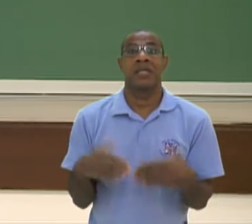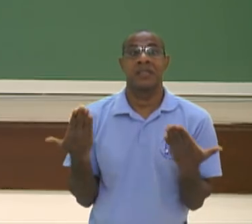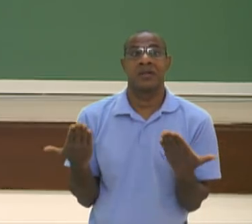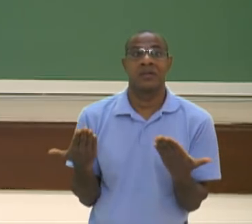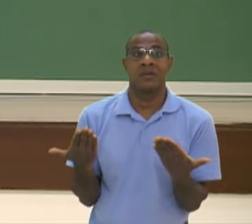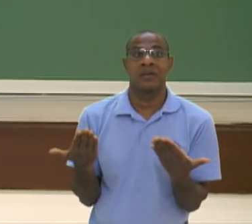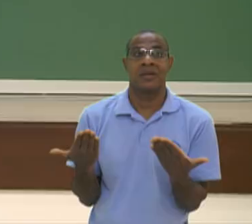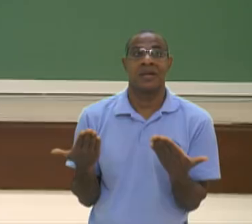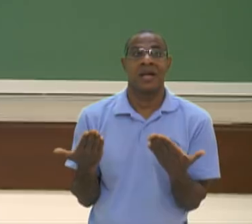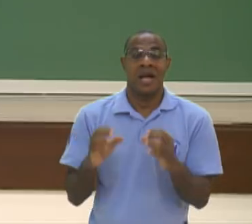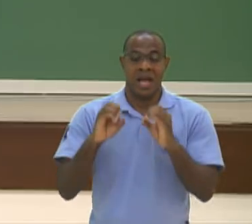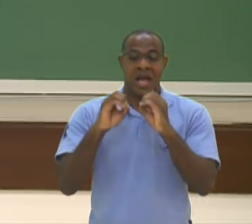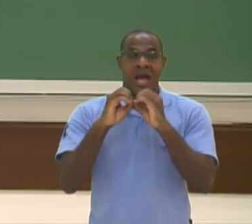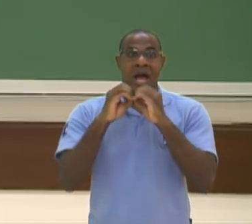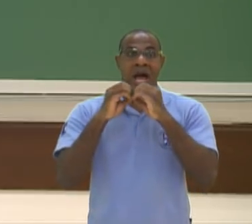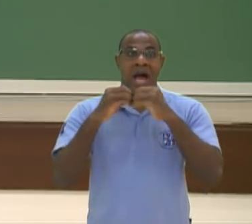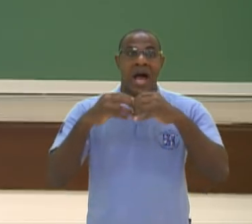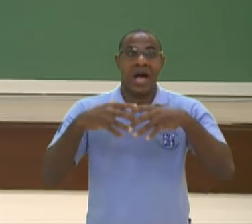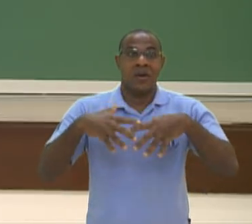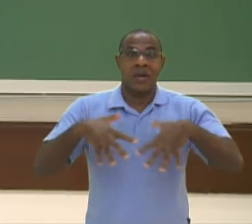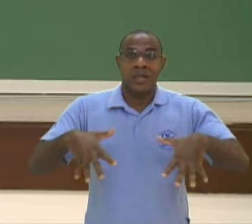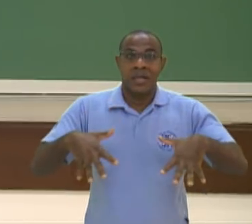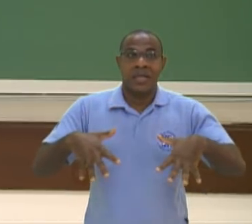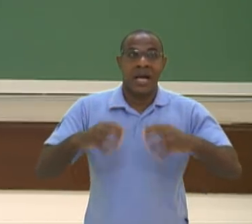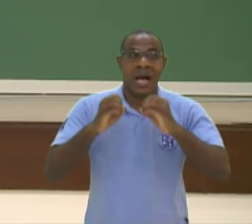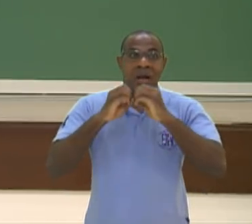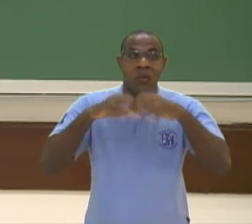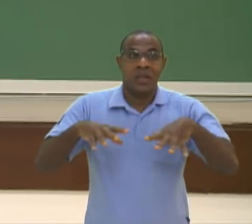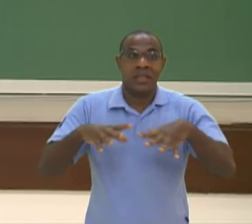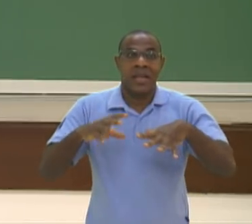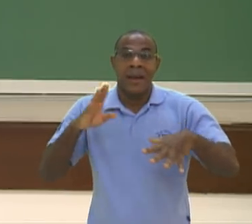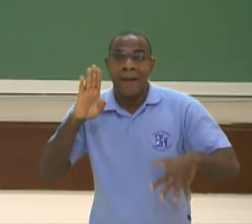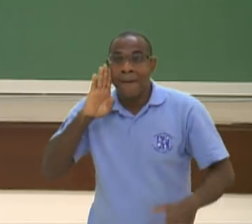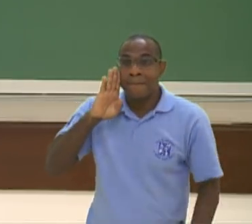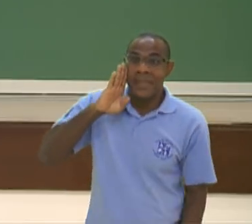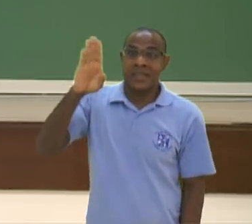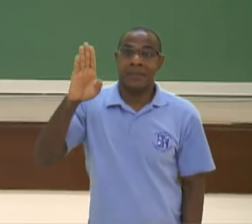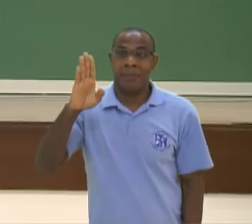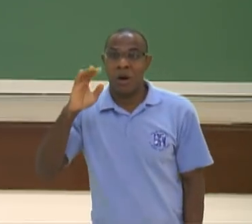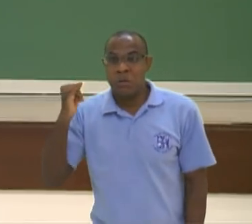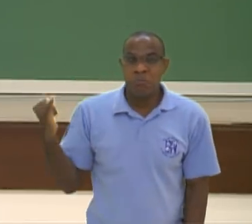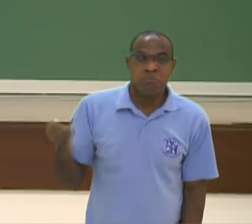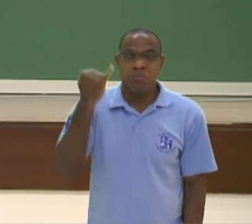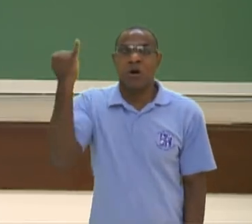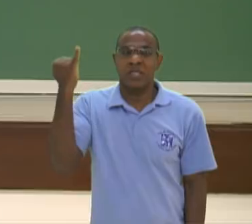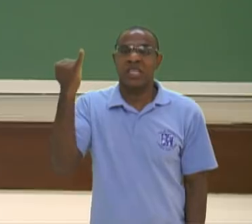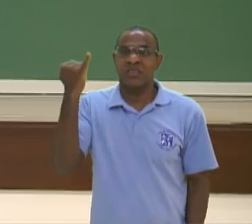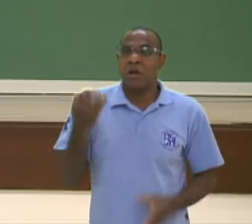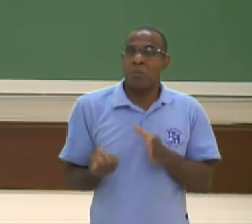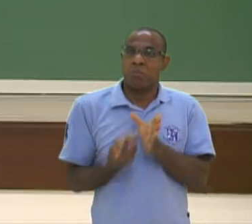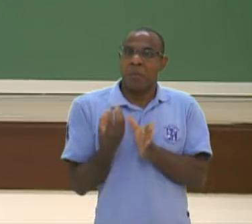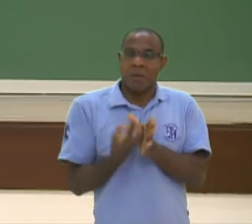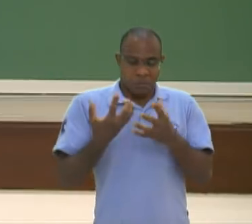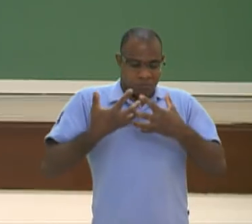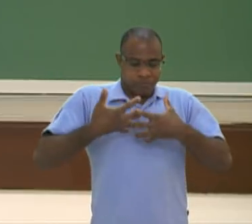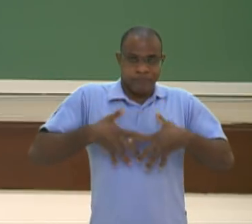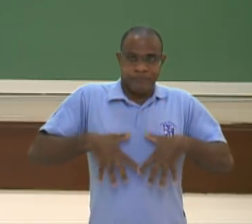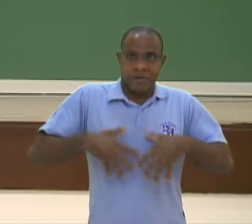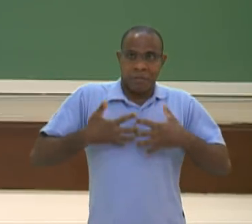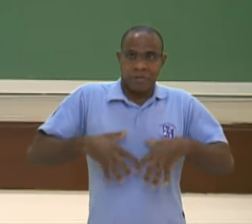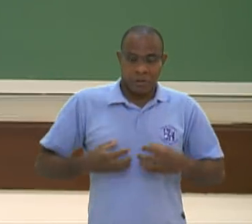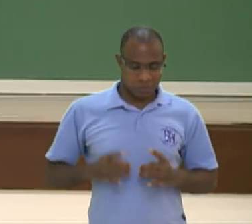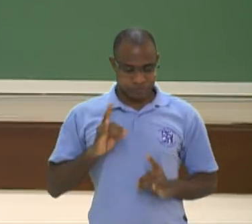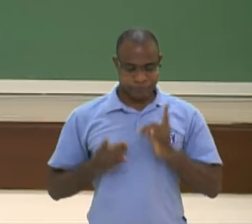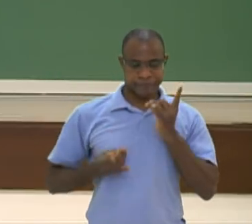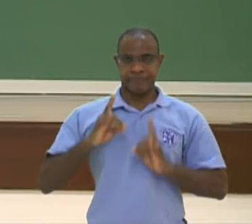Então, a glândula conhecida como glândula mestra, tá? Porque além de produzir vários hormônios, ela vai estimular outras